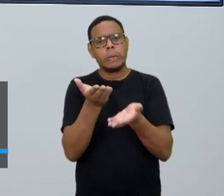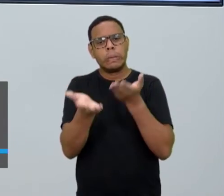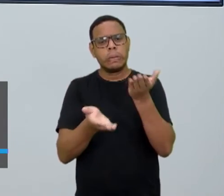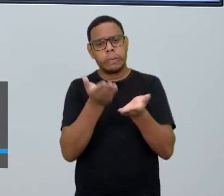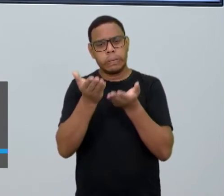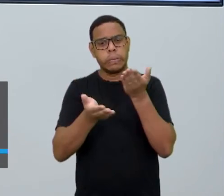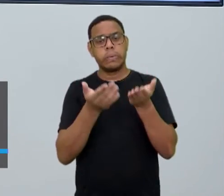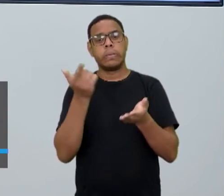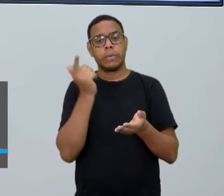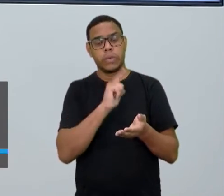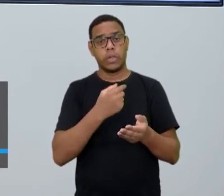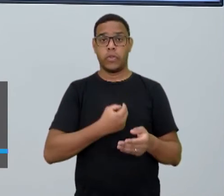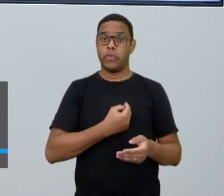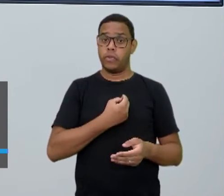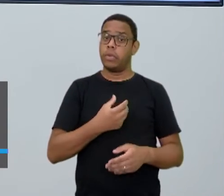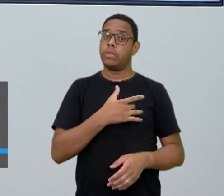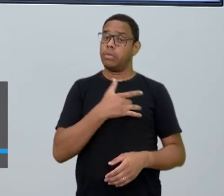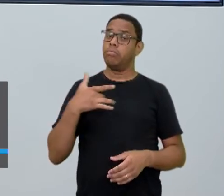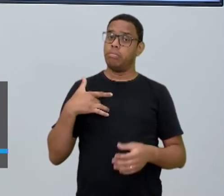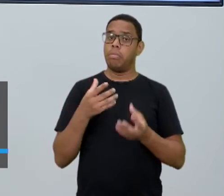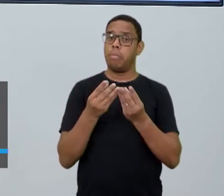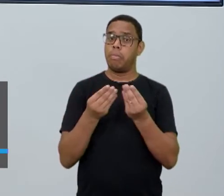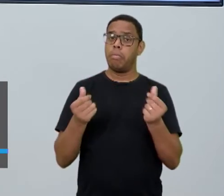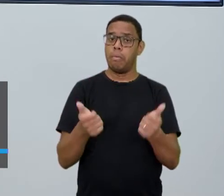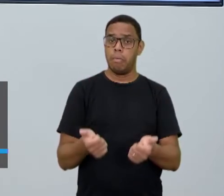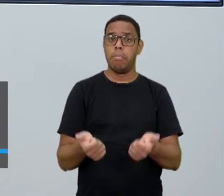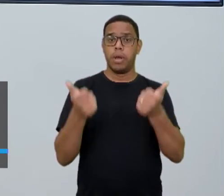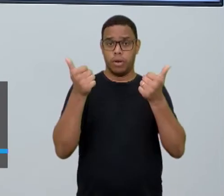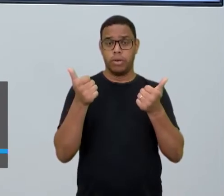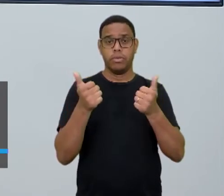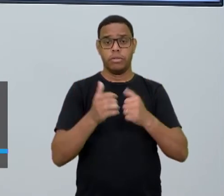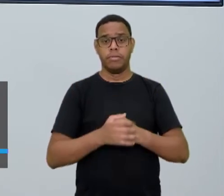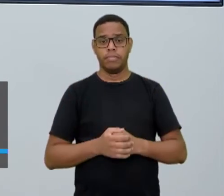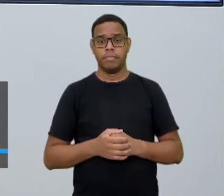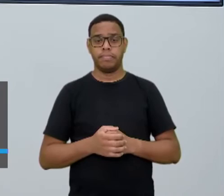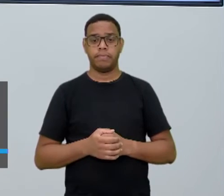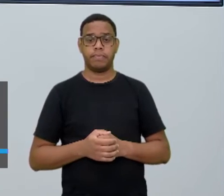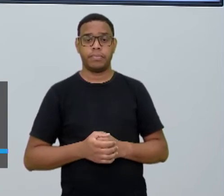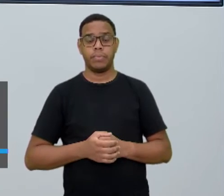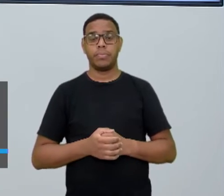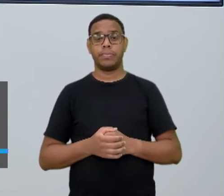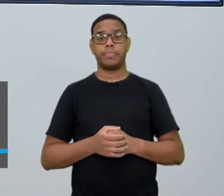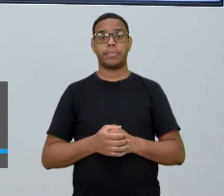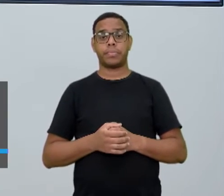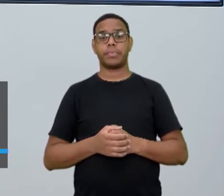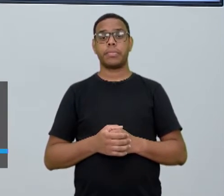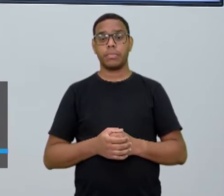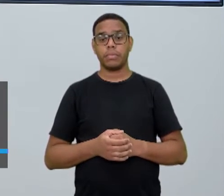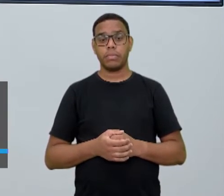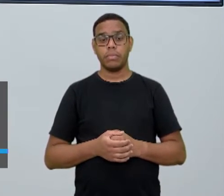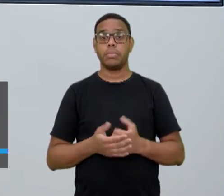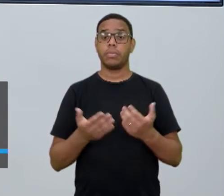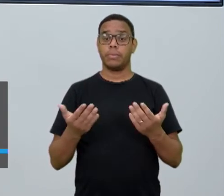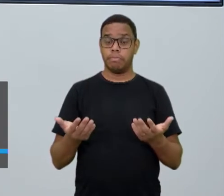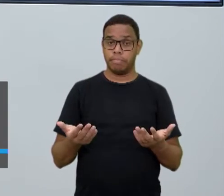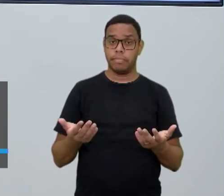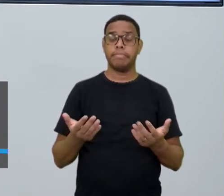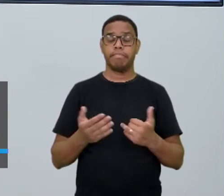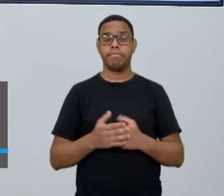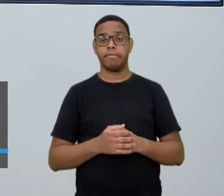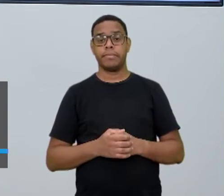um ganho de vida, né, um ganho de qualidade de vida melhor. E aí, gente, né, além, né,